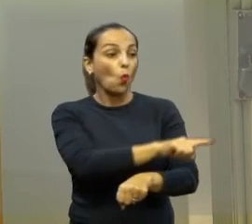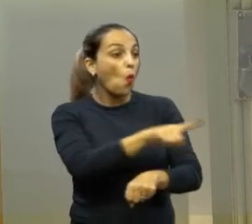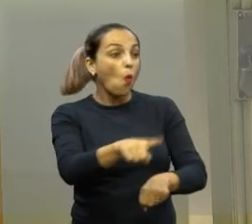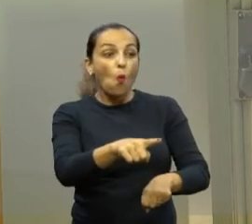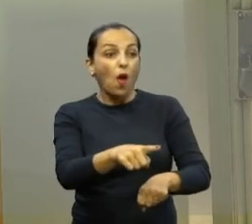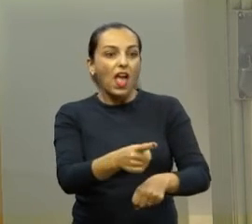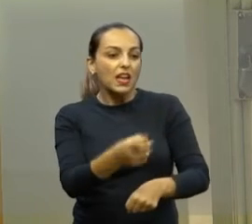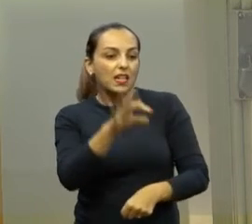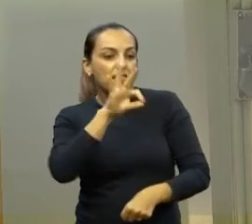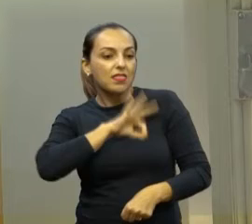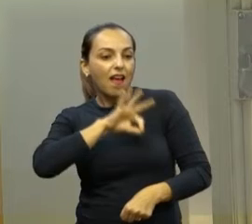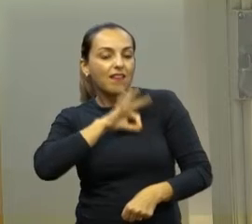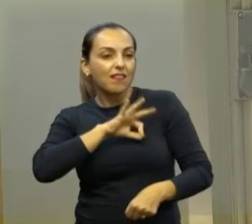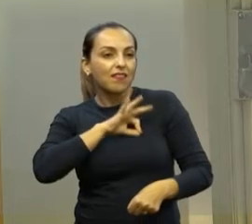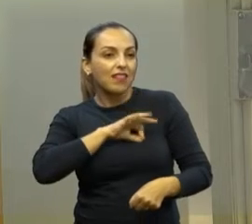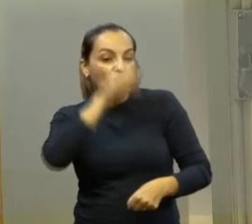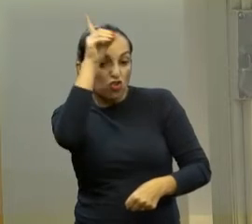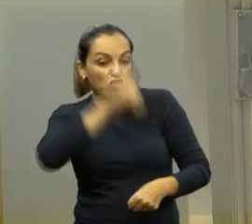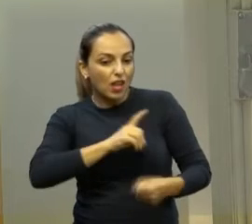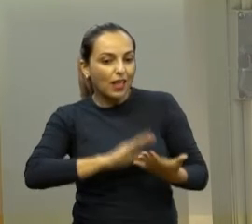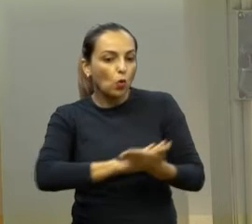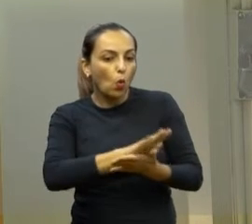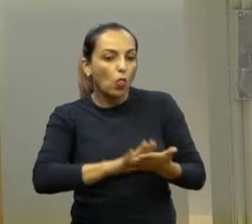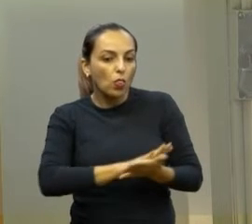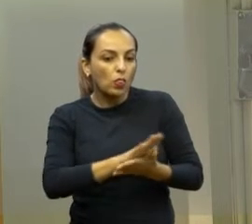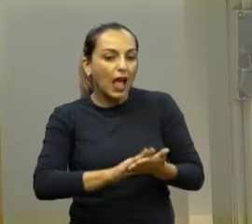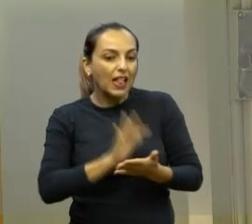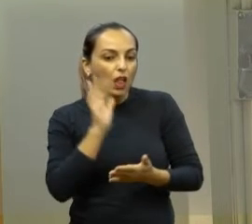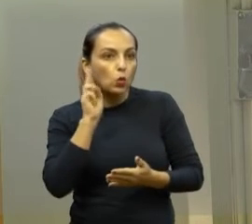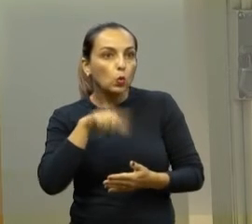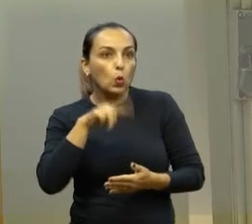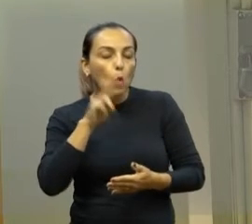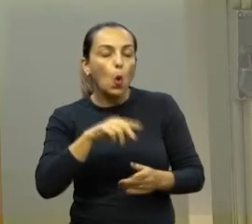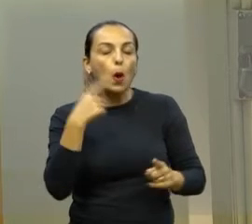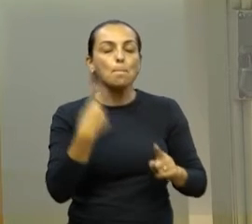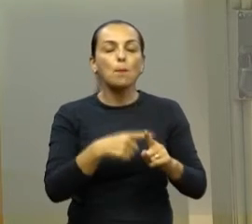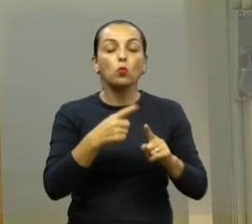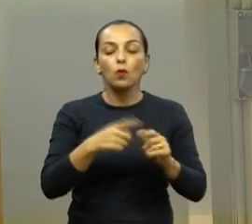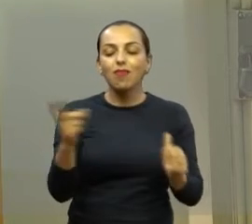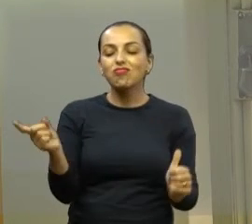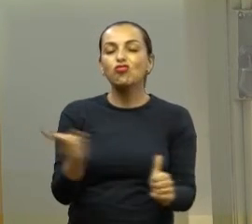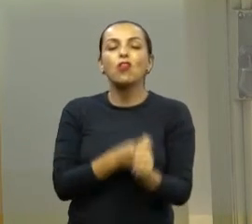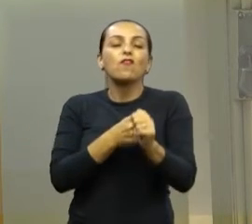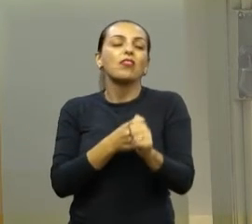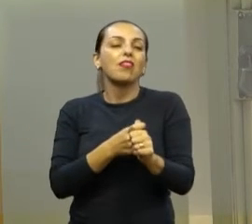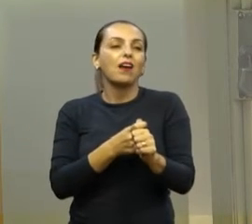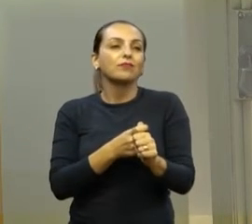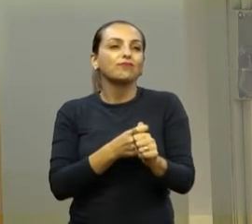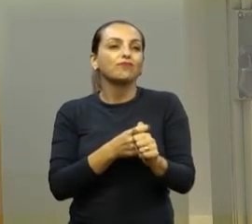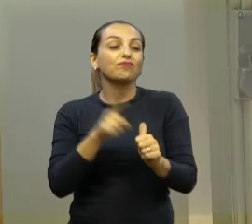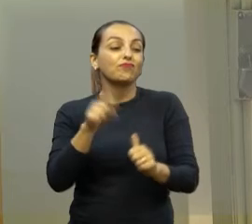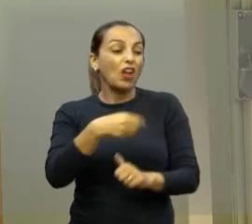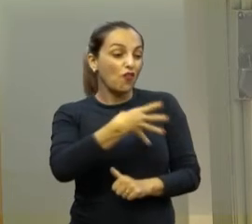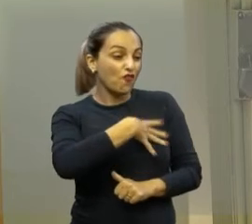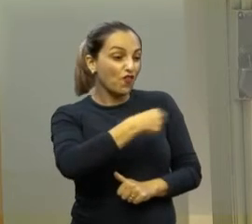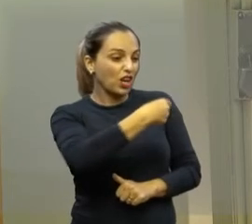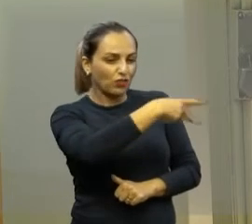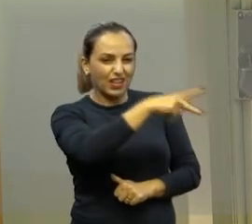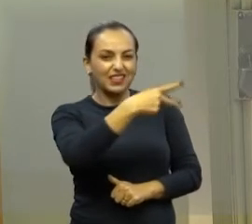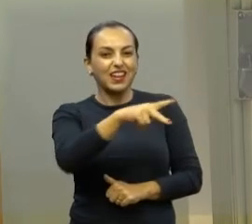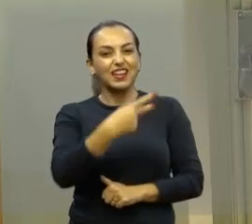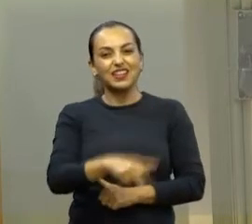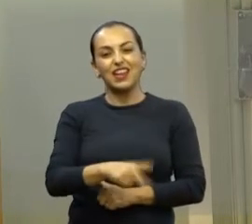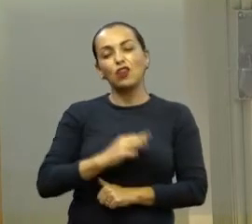vão receber nunca mais os seus direitos porque isso vai para precatório e quem vai receber somos ver dedos ele olha